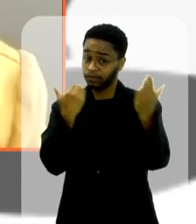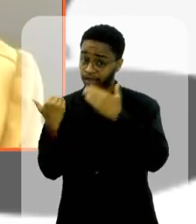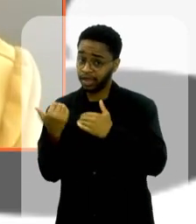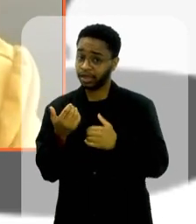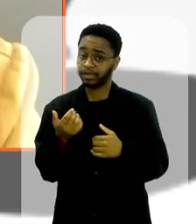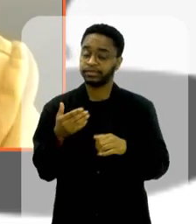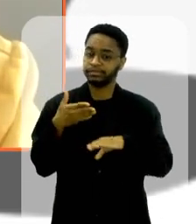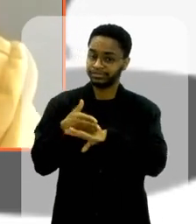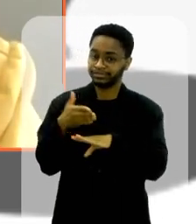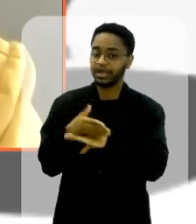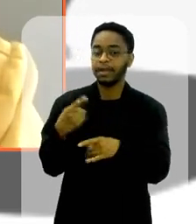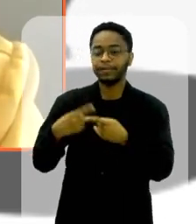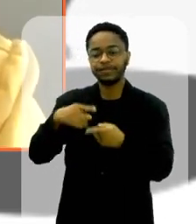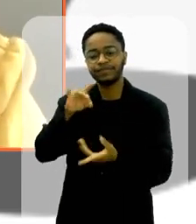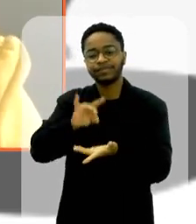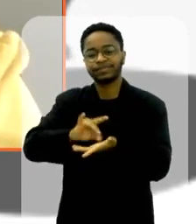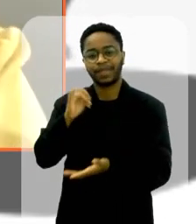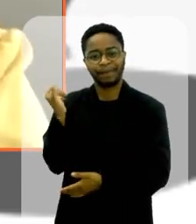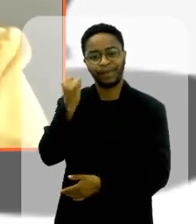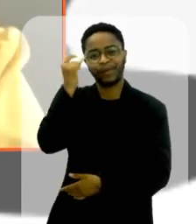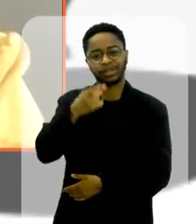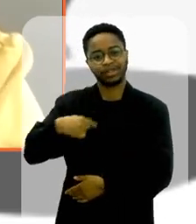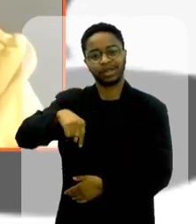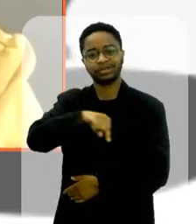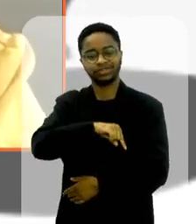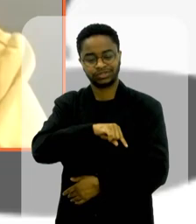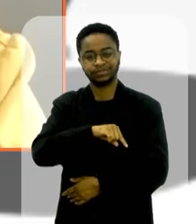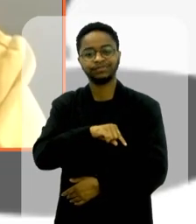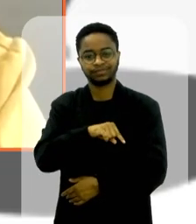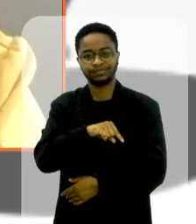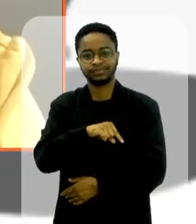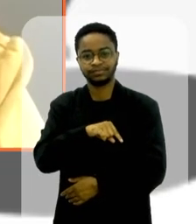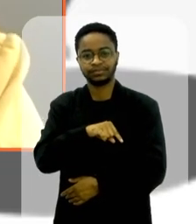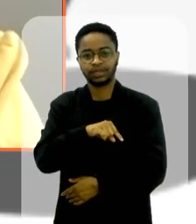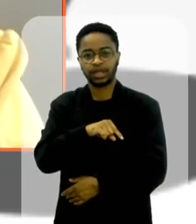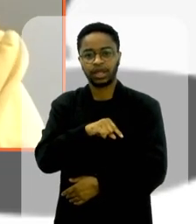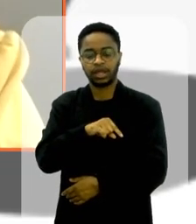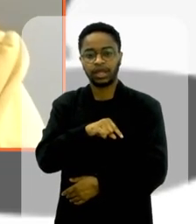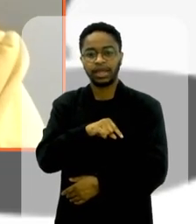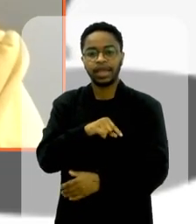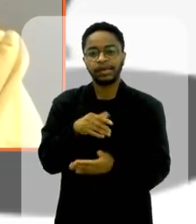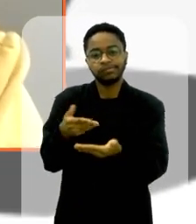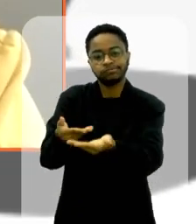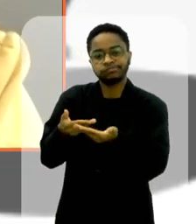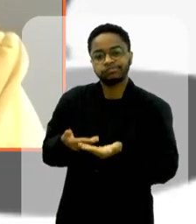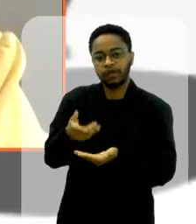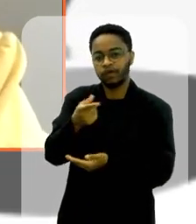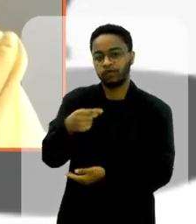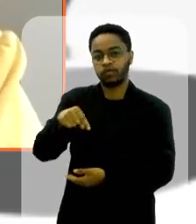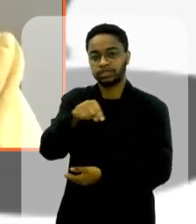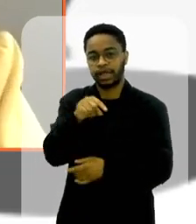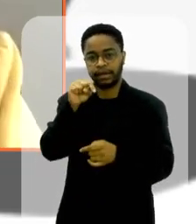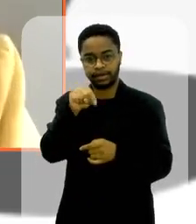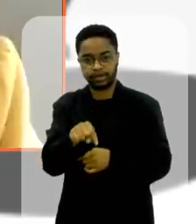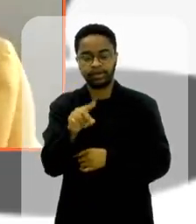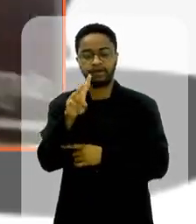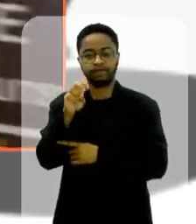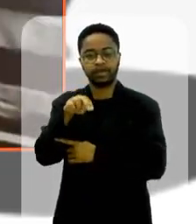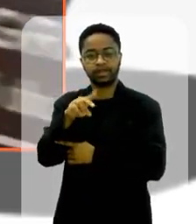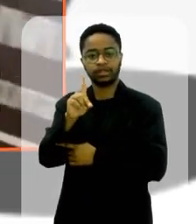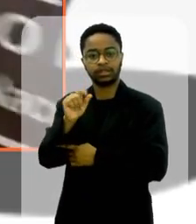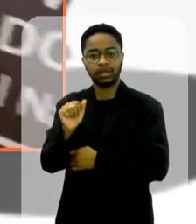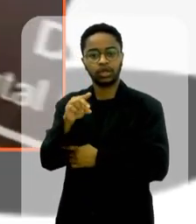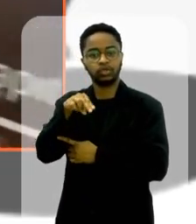venham participar, porque vai ser muito importante para todos nós aqui recebemos vocês aqui em Venda